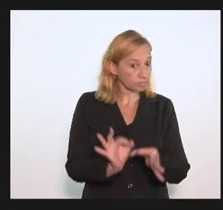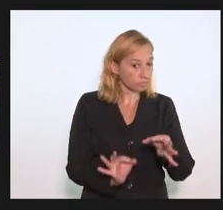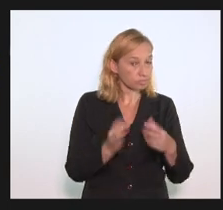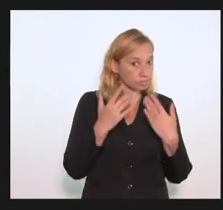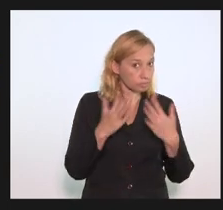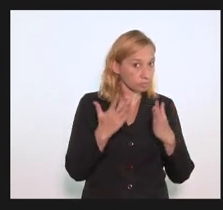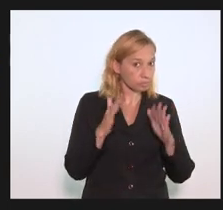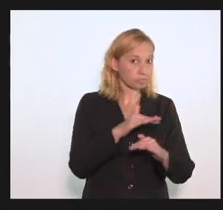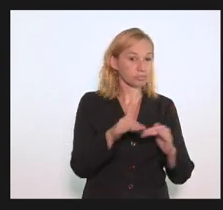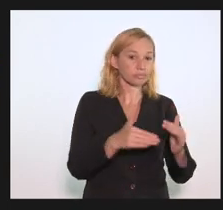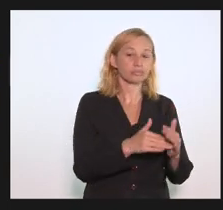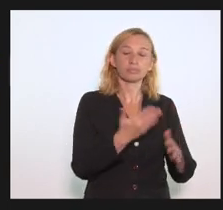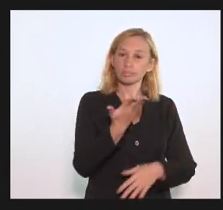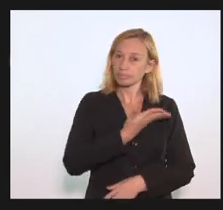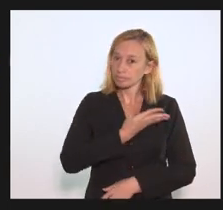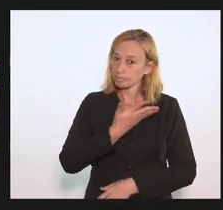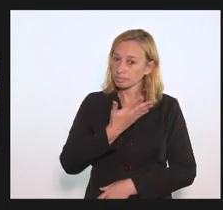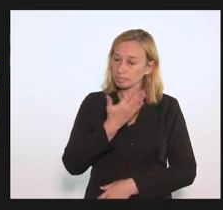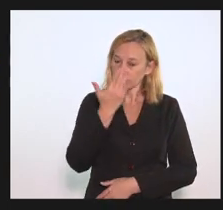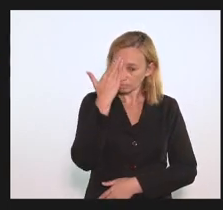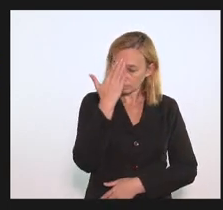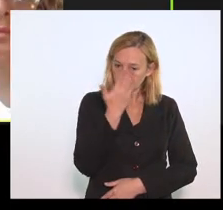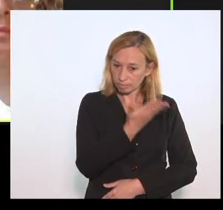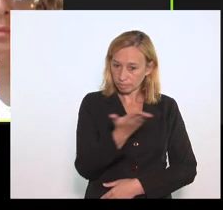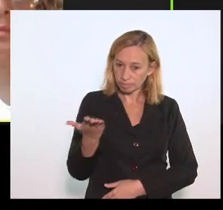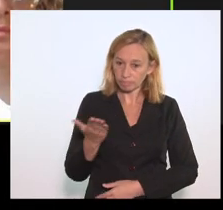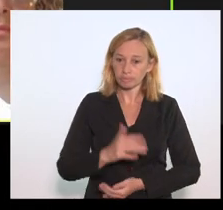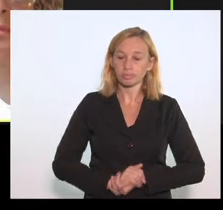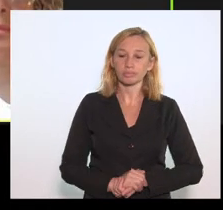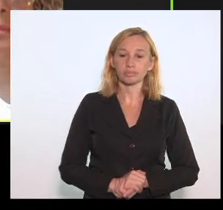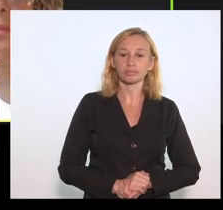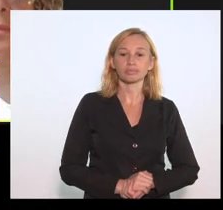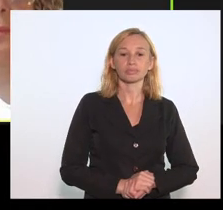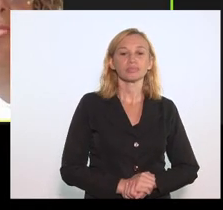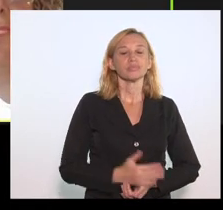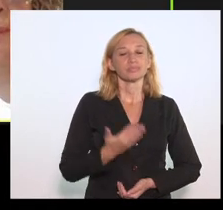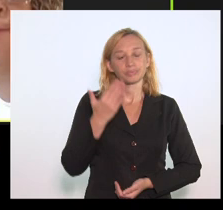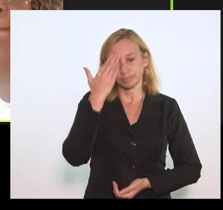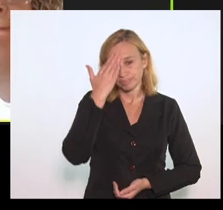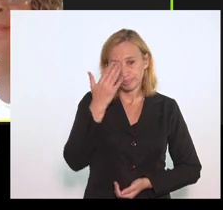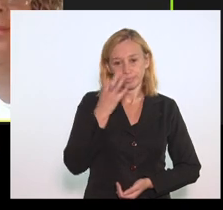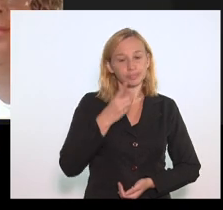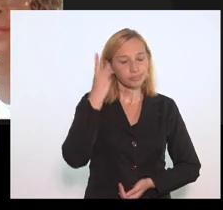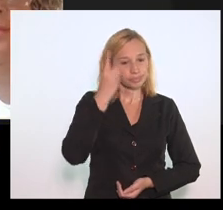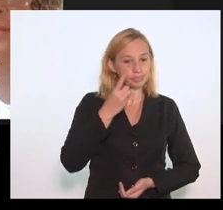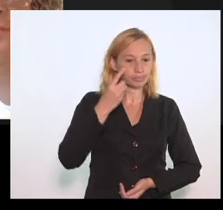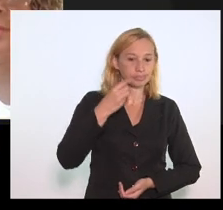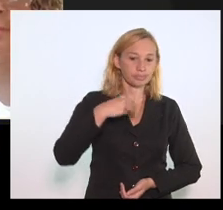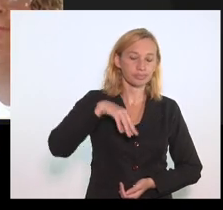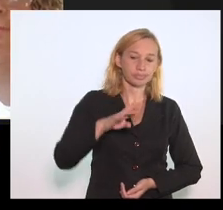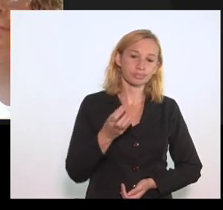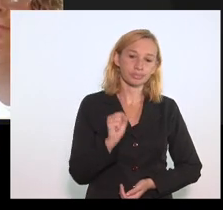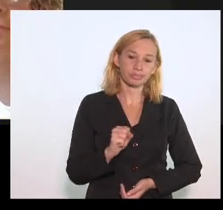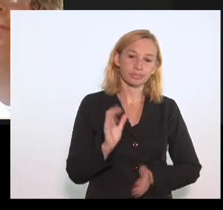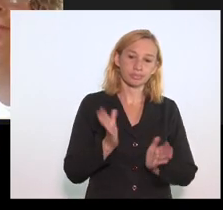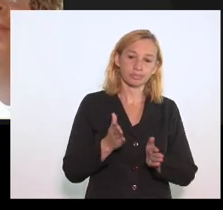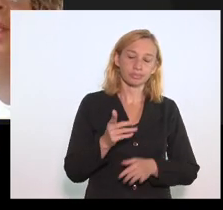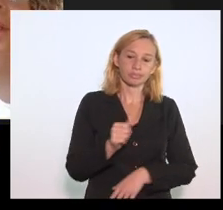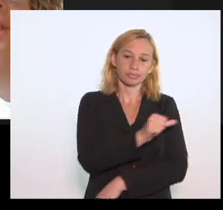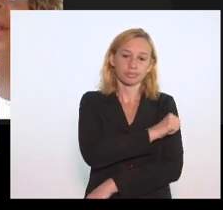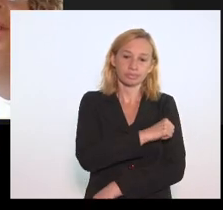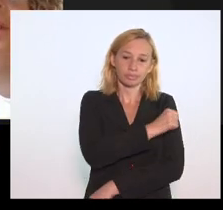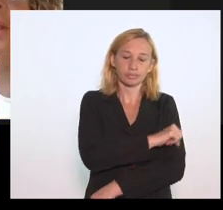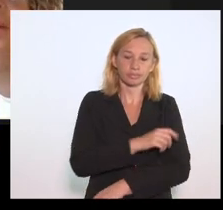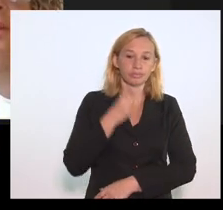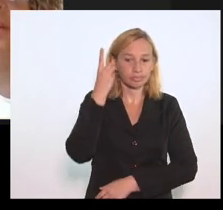a todos. Obrigado aí pelo espaço, presidente. Obrigado, deputado Carlos Macedo. Deputada enfermeira Rejane. Deputado